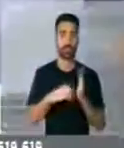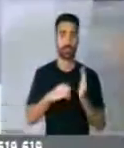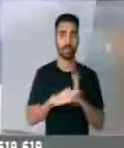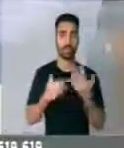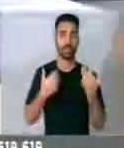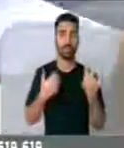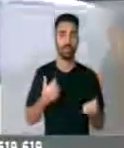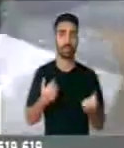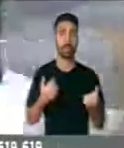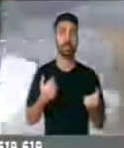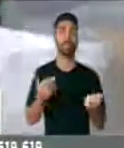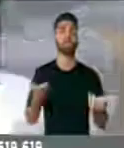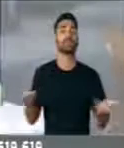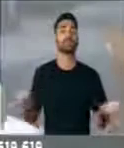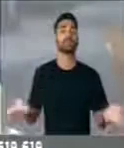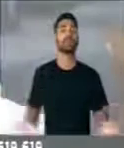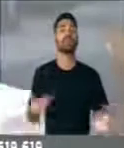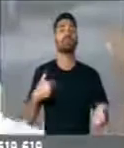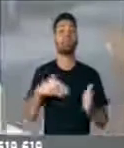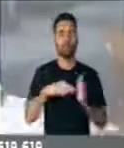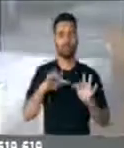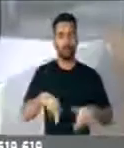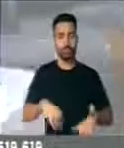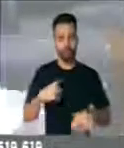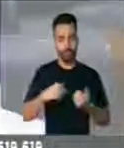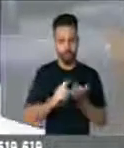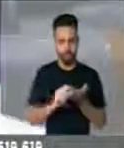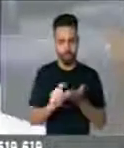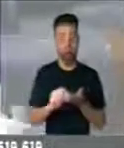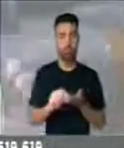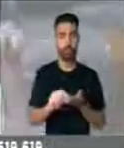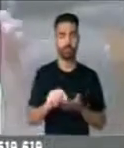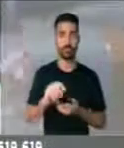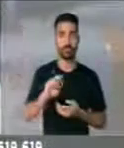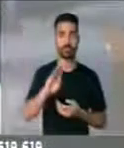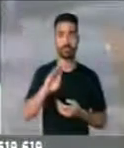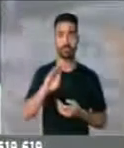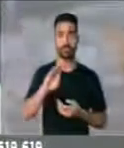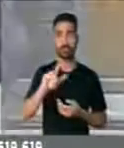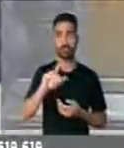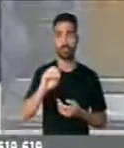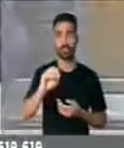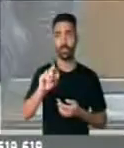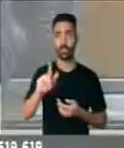fim, deixo nos anais da casa o artigo meu publicado no blog do Nobel. E na voz do Brasil. Obrigado.